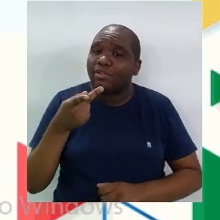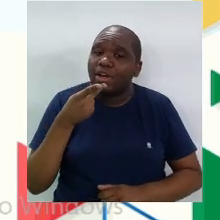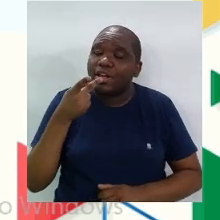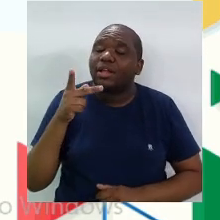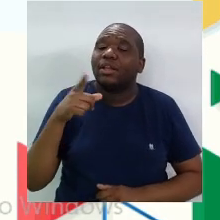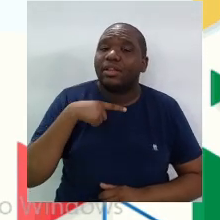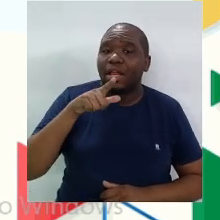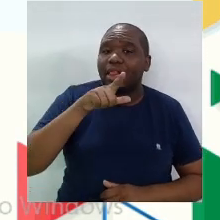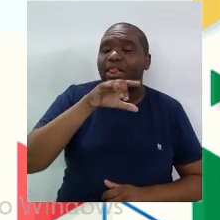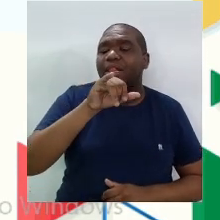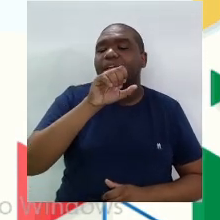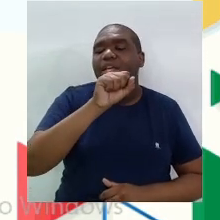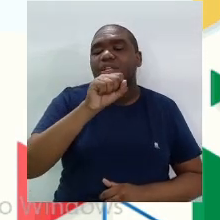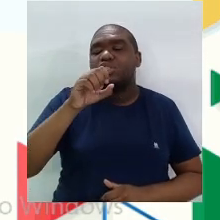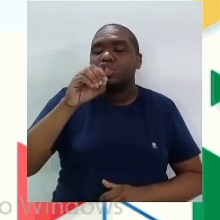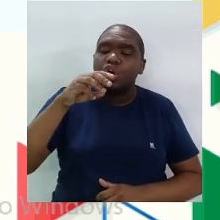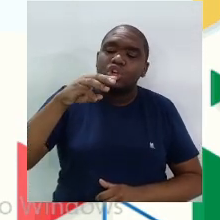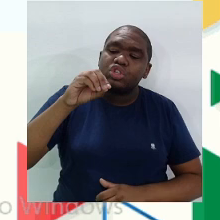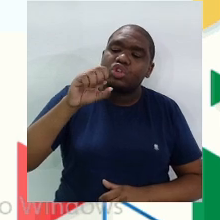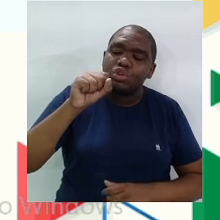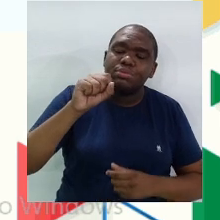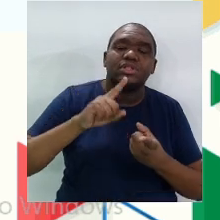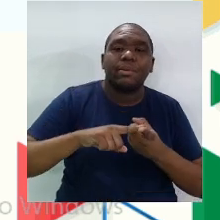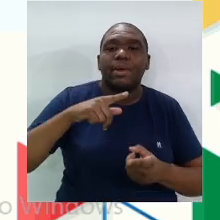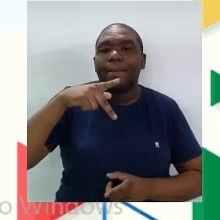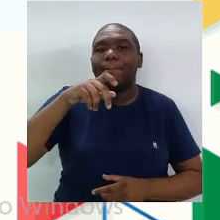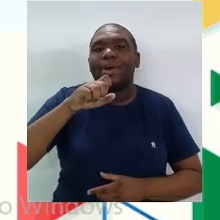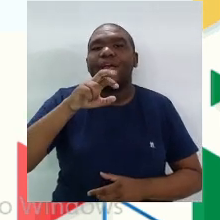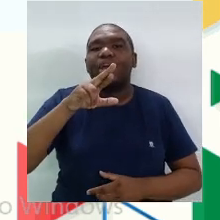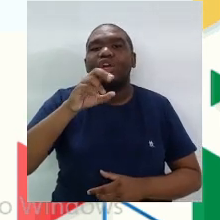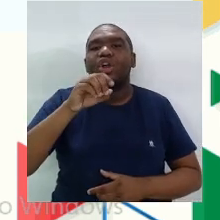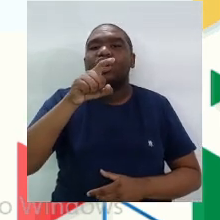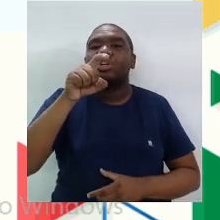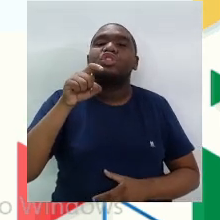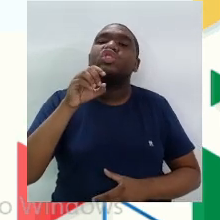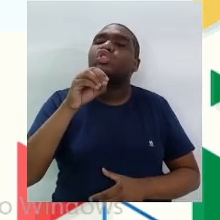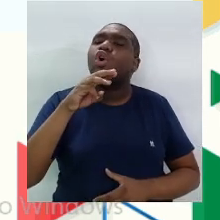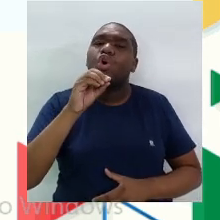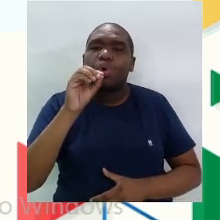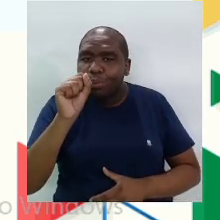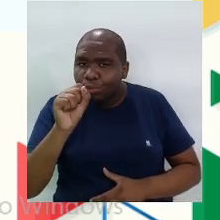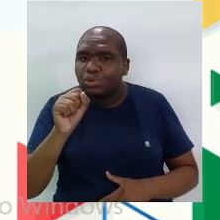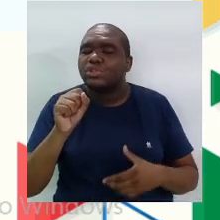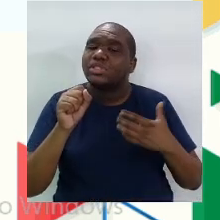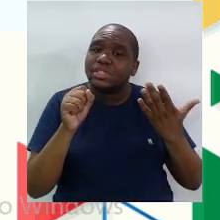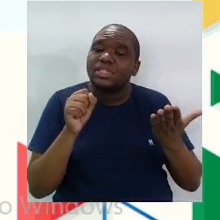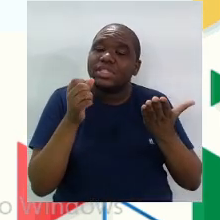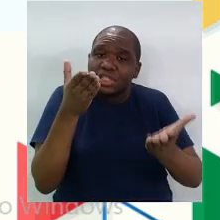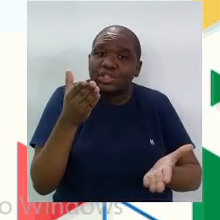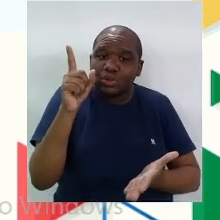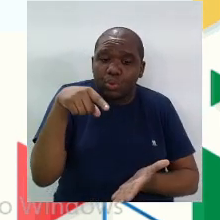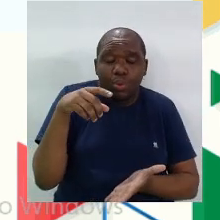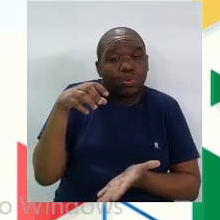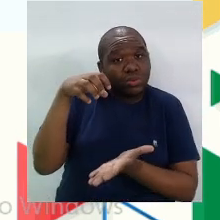o lisossomos e o peroxissomos. Essas organelas, elas são o centro da